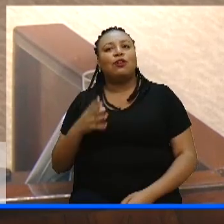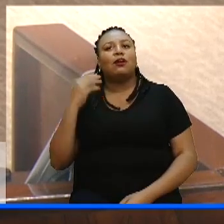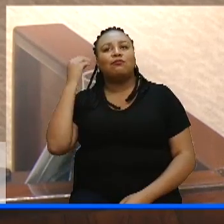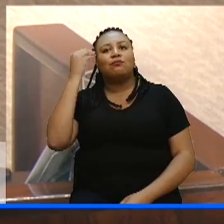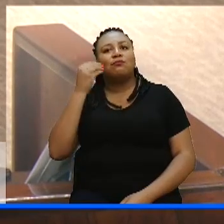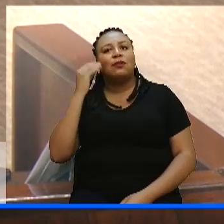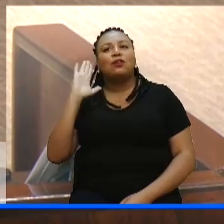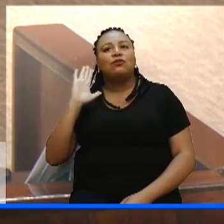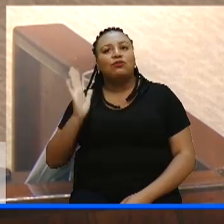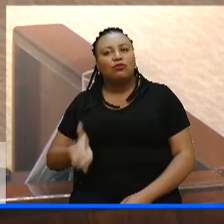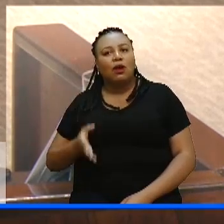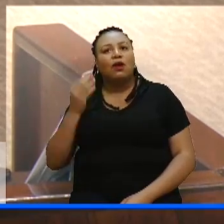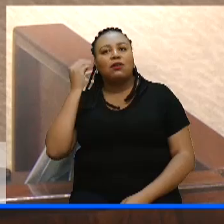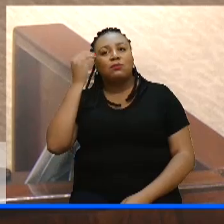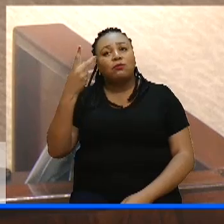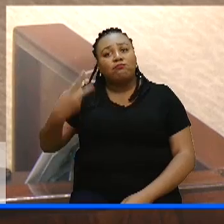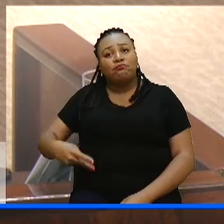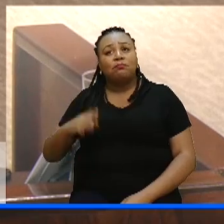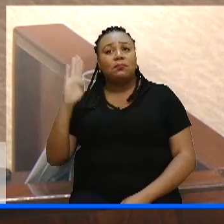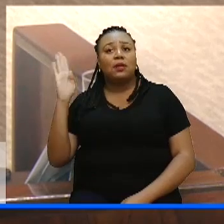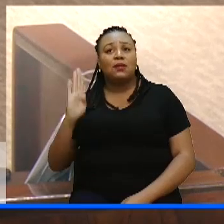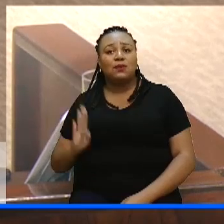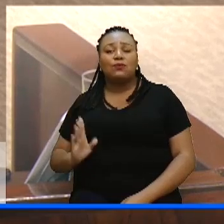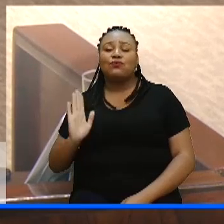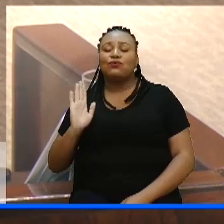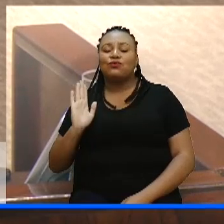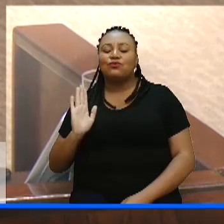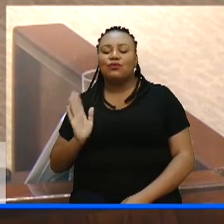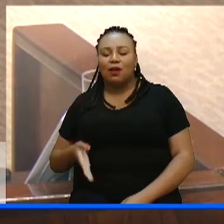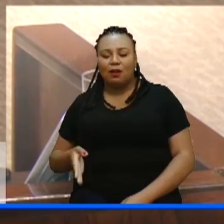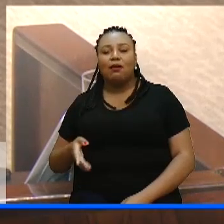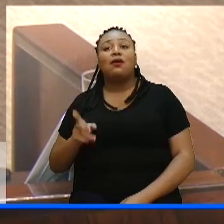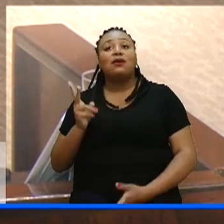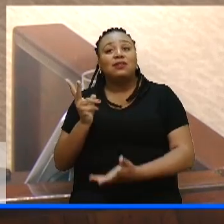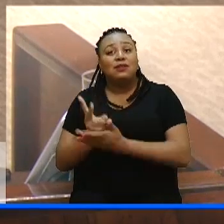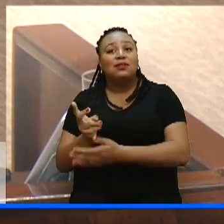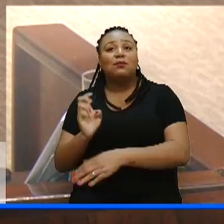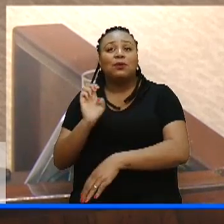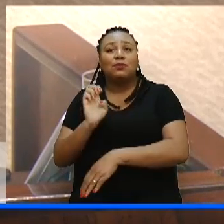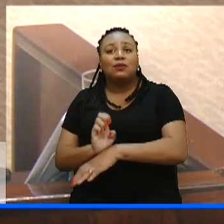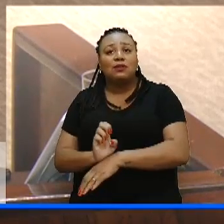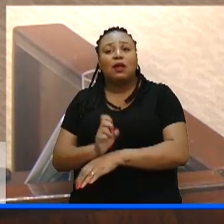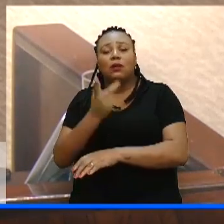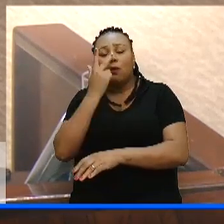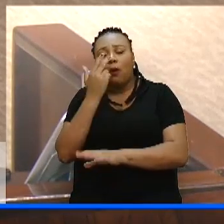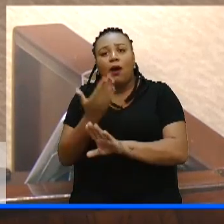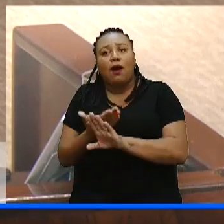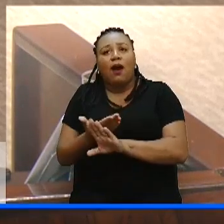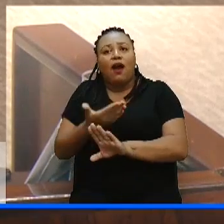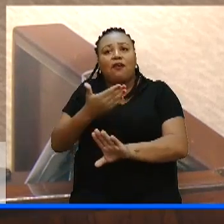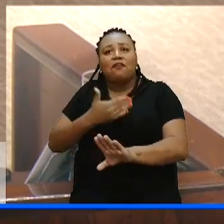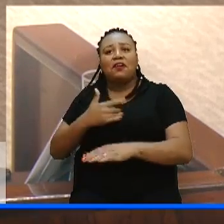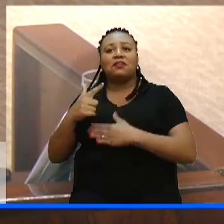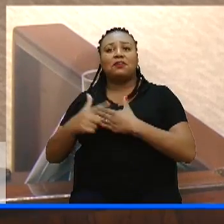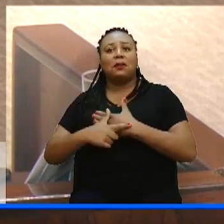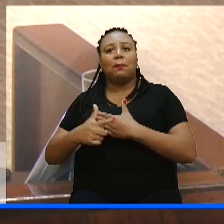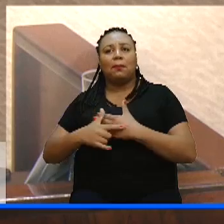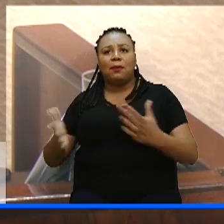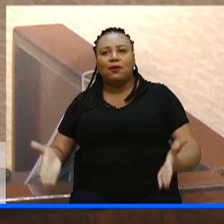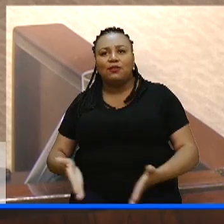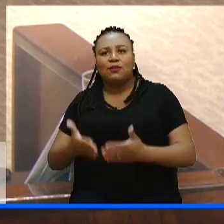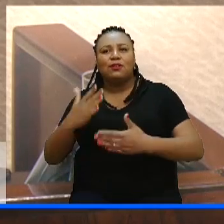situações desse tipo no brasil e sempre que o estado se retira do seu papel de indutor do desenvolvimento